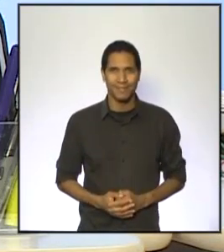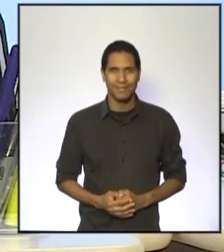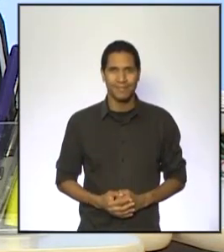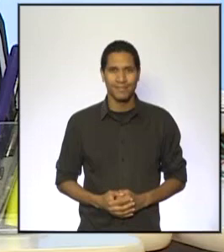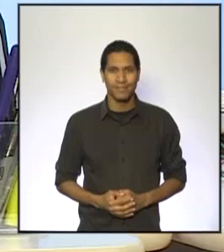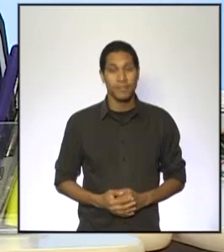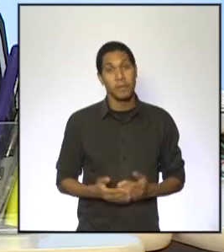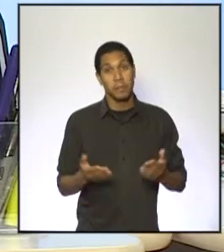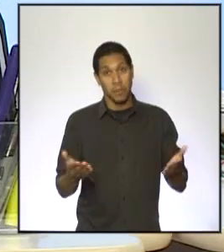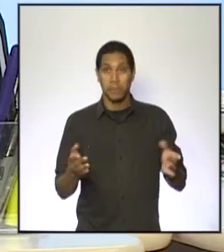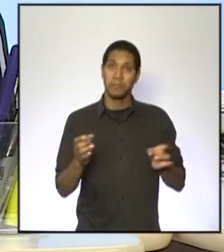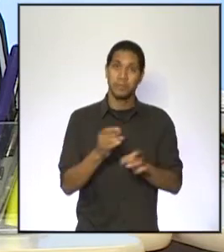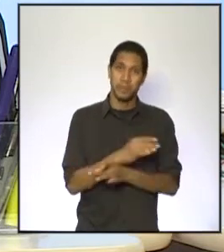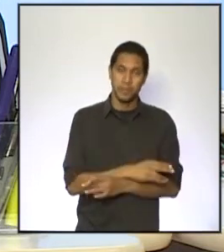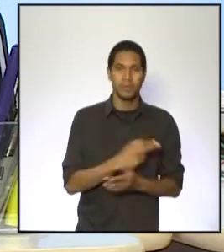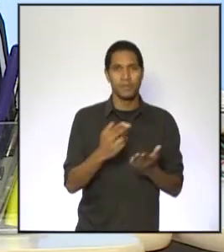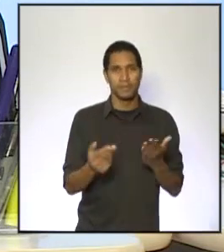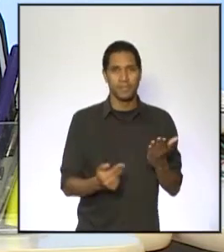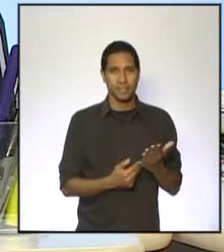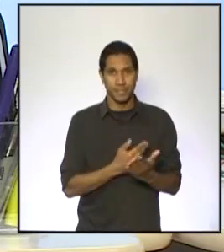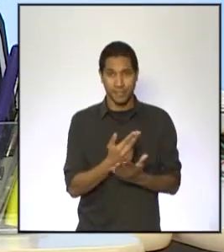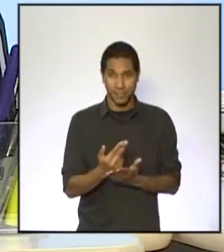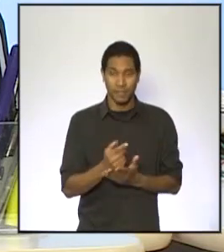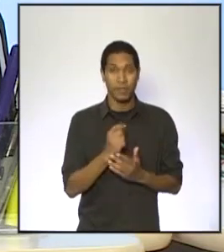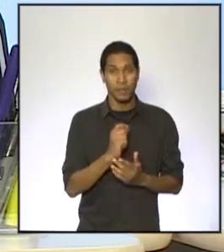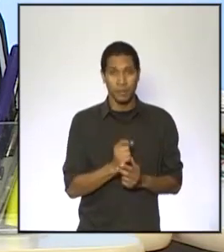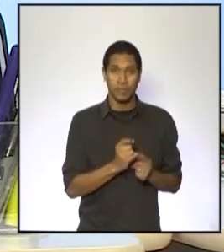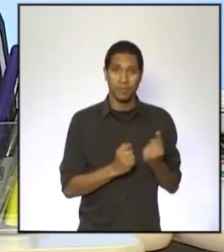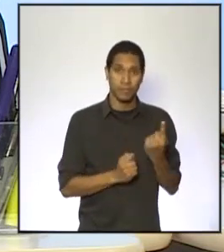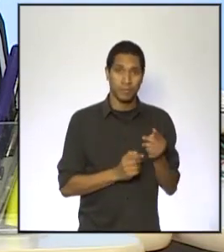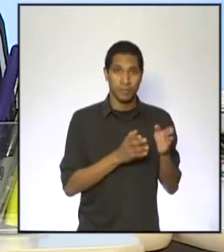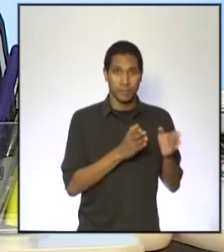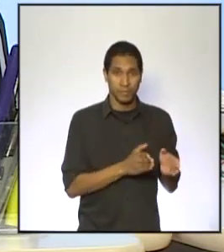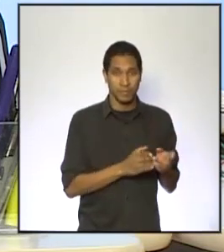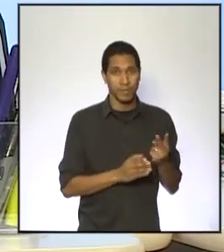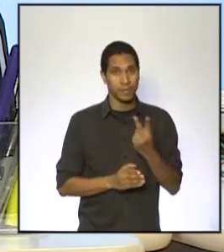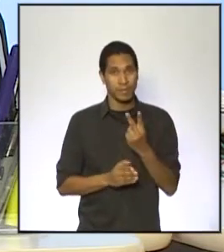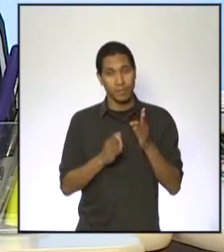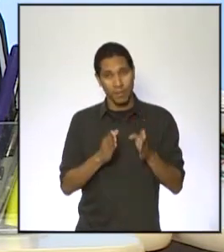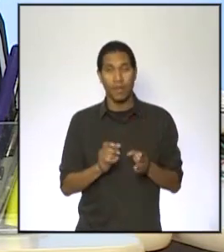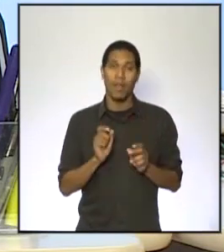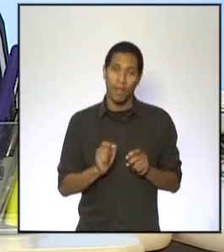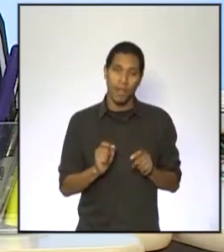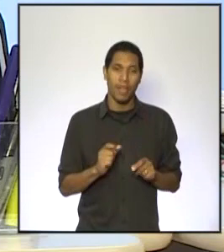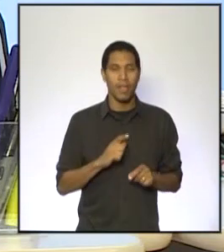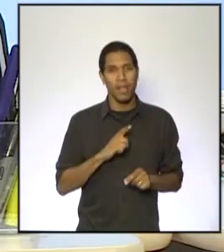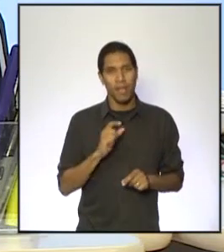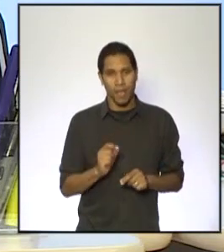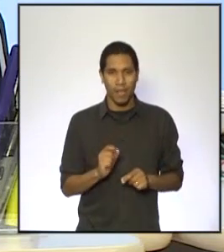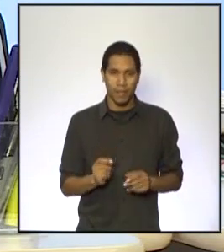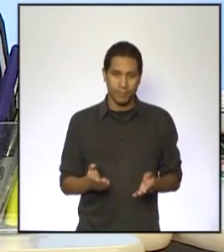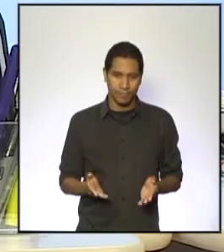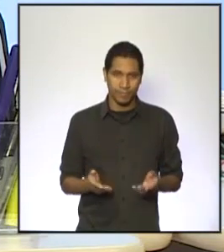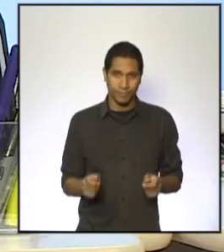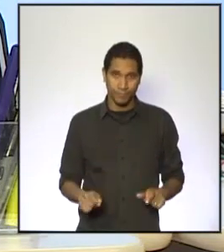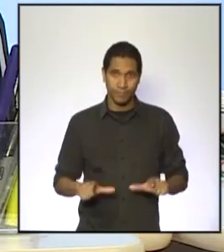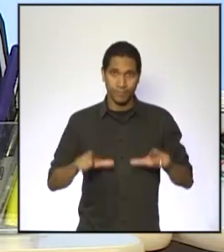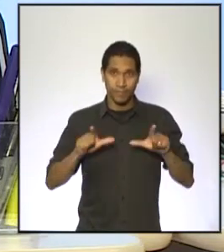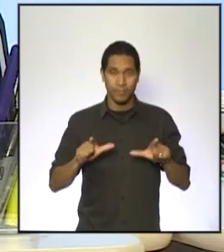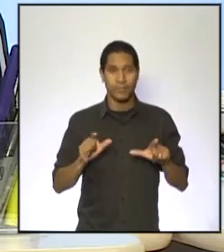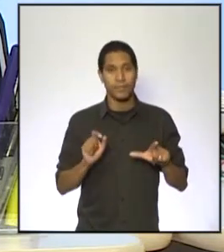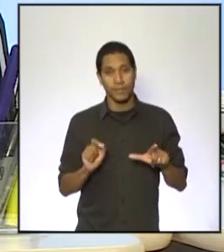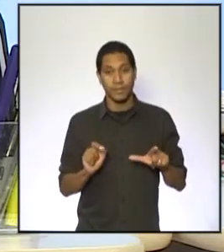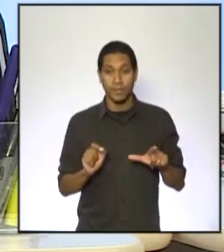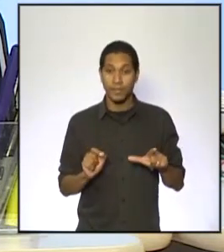Já fiz o meu desenho aqui. O próximo passo é cortar. Vou, então, pegar essa superfície do material.